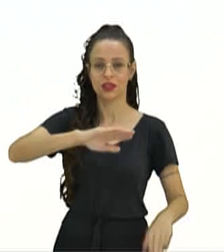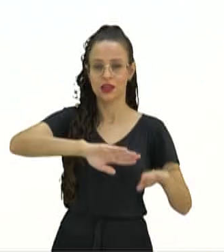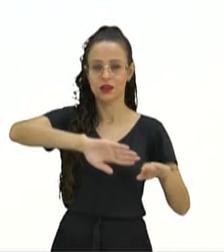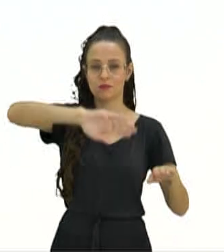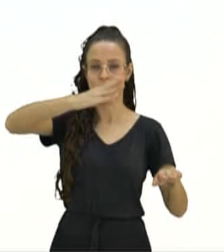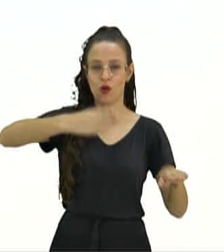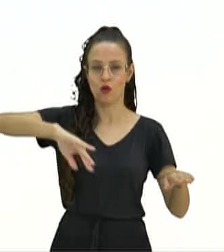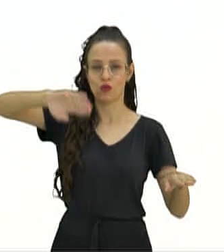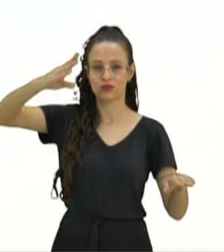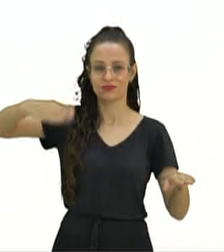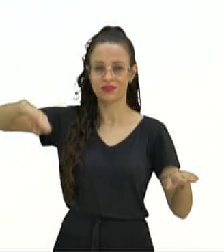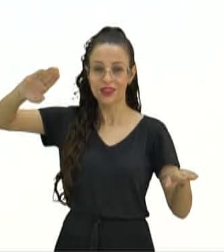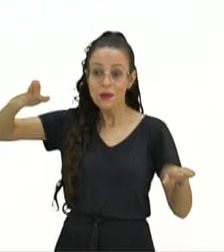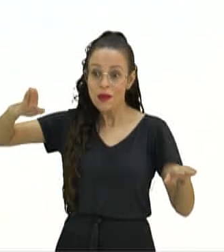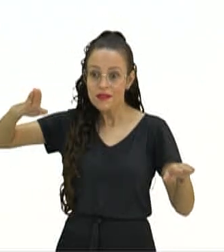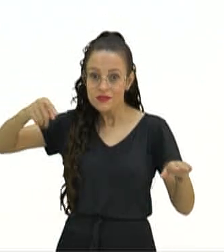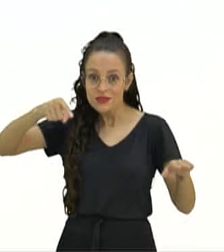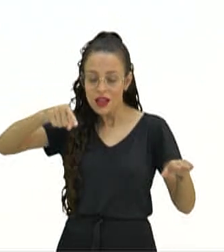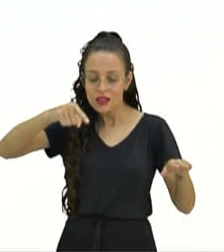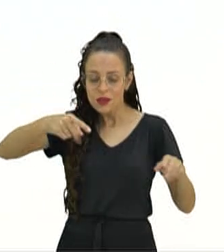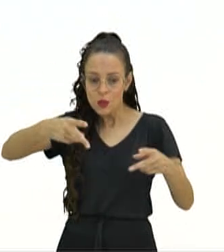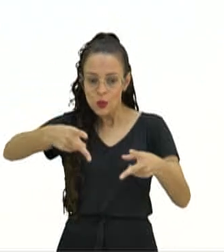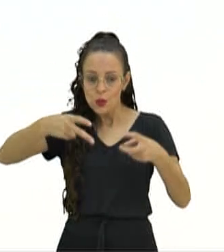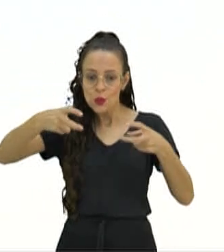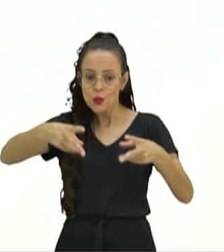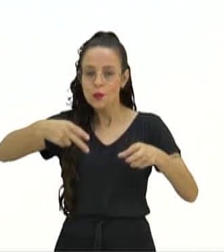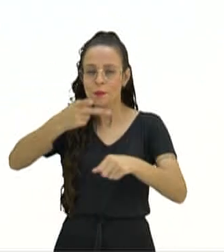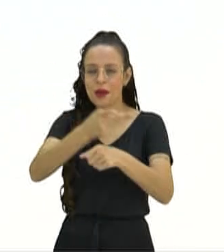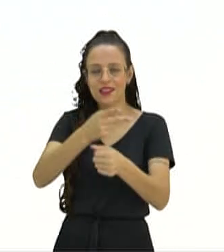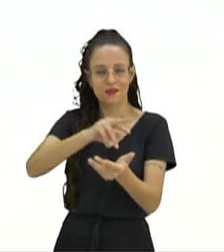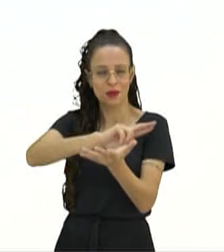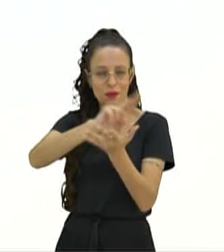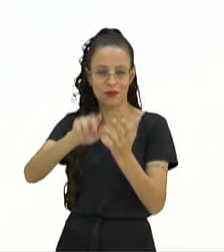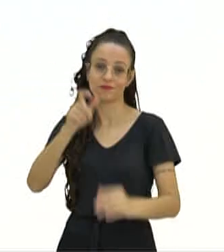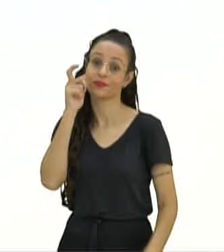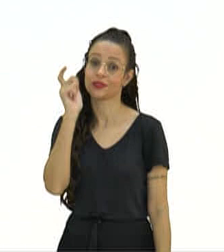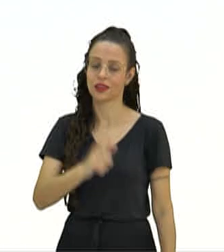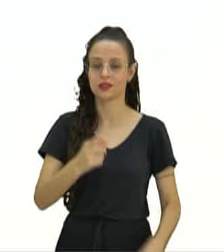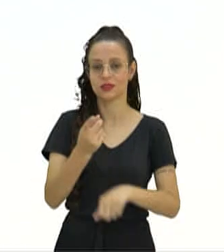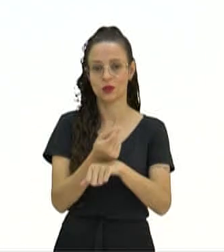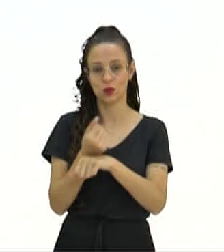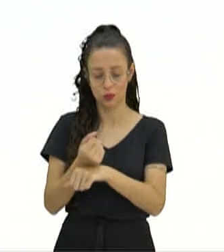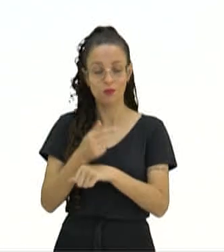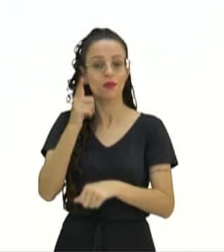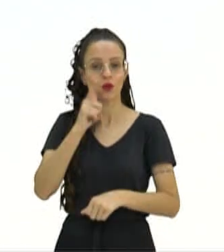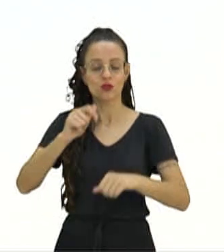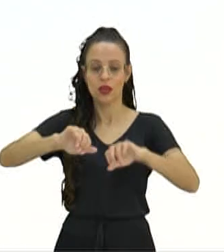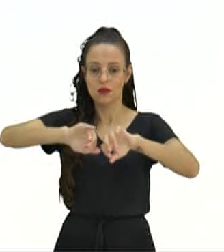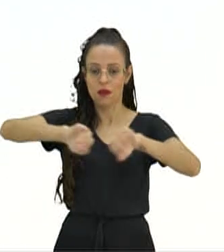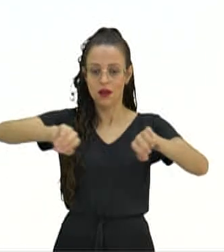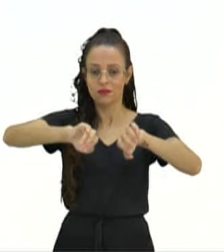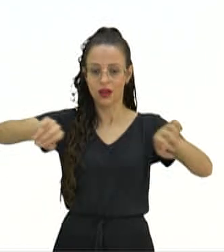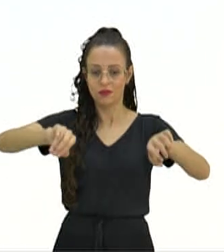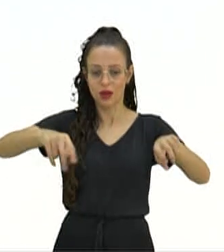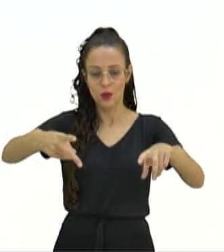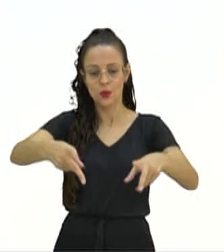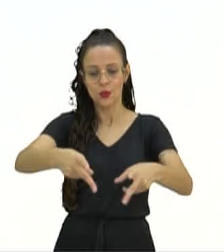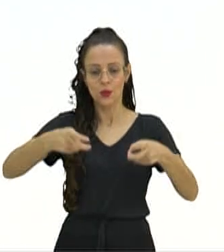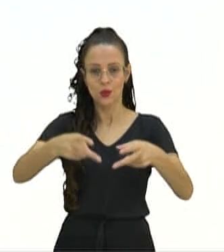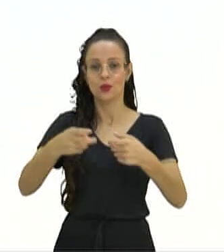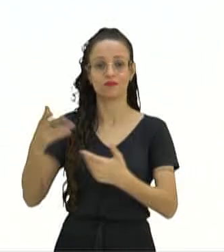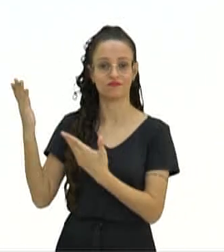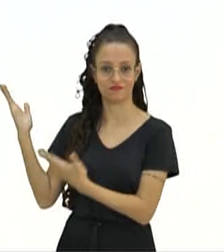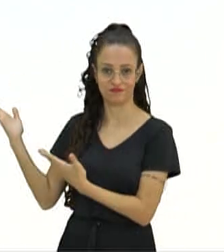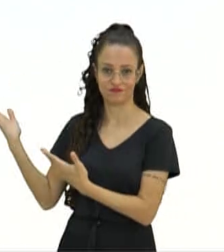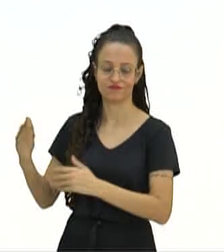tenho minerais ali de interesse econômico. Então, para a exploração, eu vou ter que fazer toda essa intervenção ali que a imagem sugere